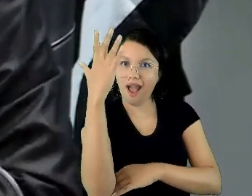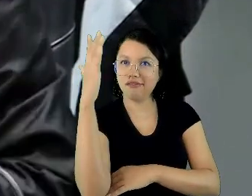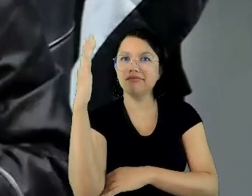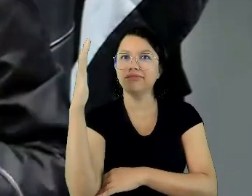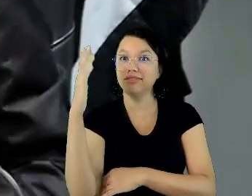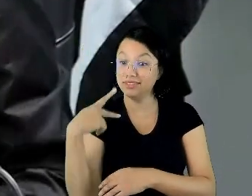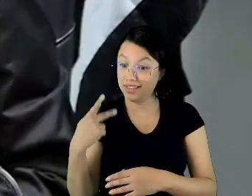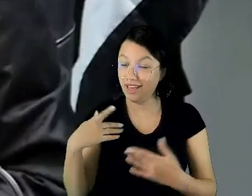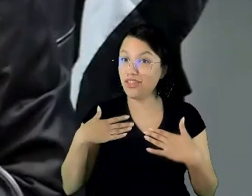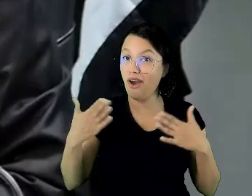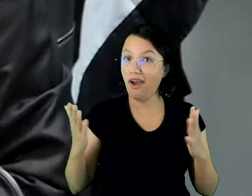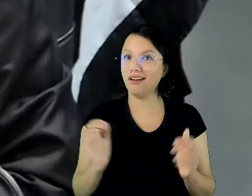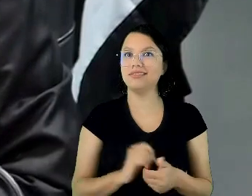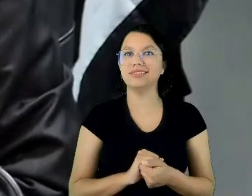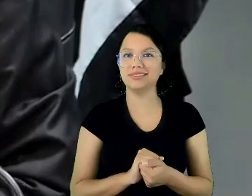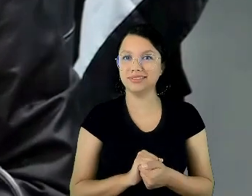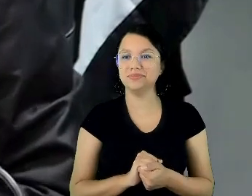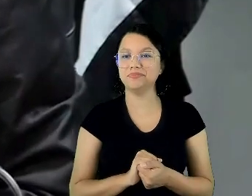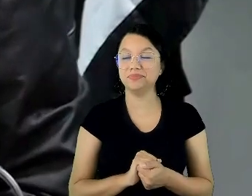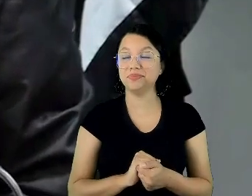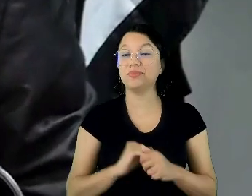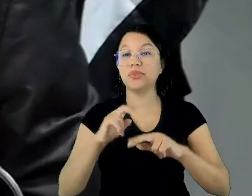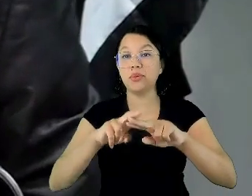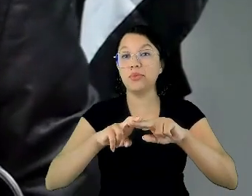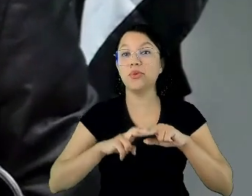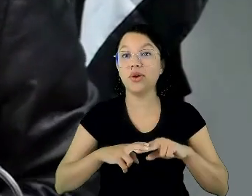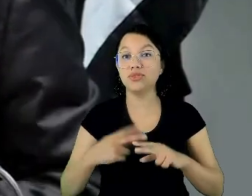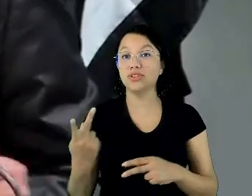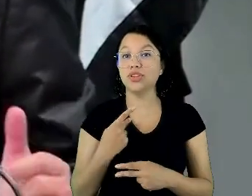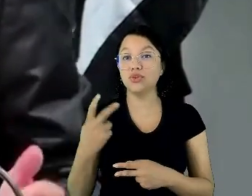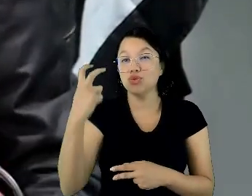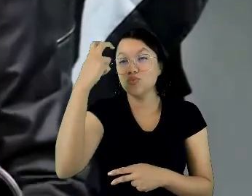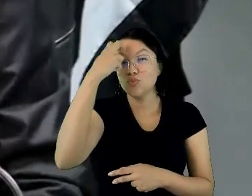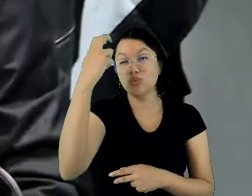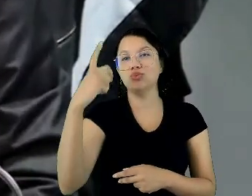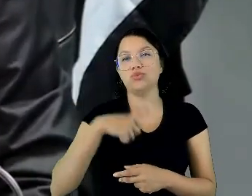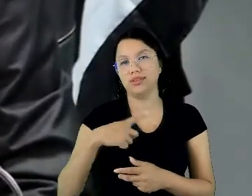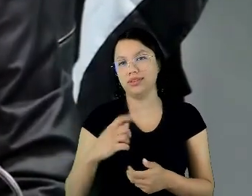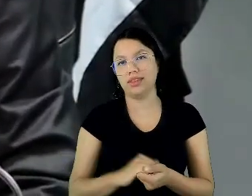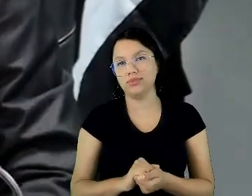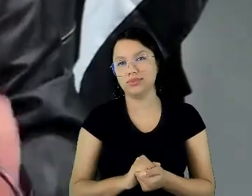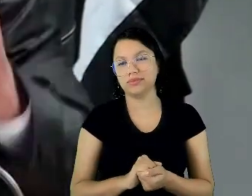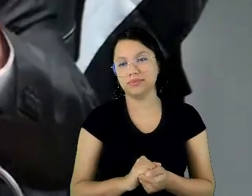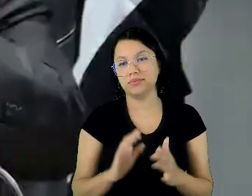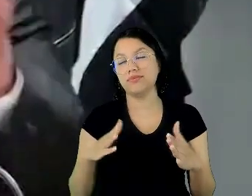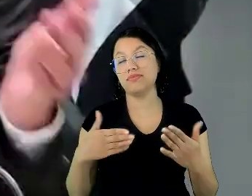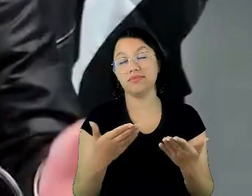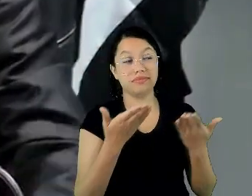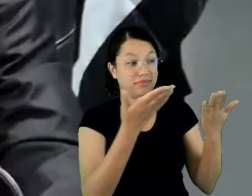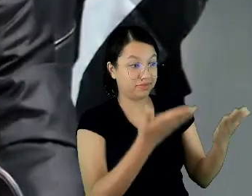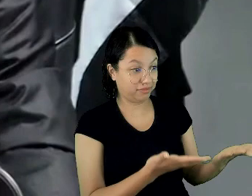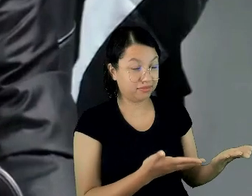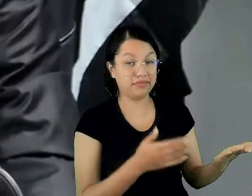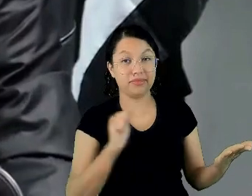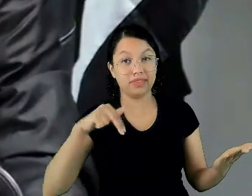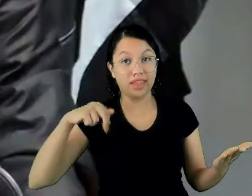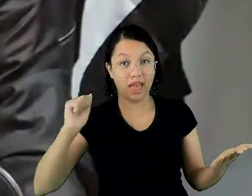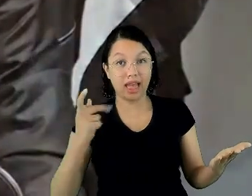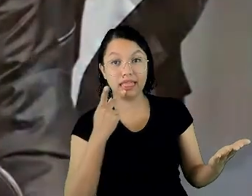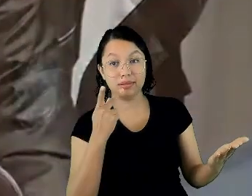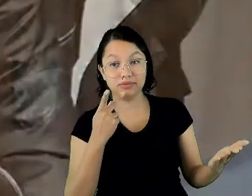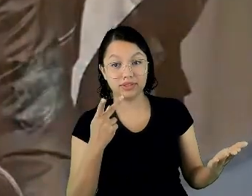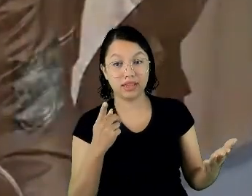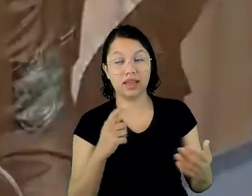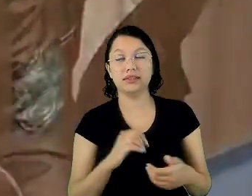dessa cultura que a gente tem. Então, eu passo aqui para a doutora Ana para poder falar, sem antes deixar de saudar a